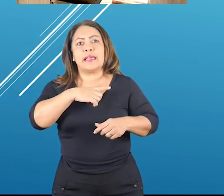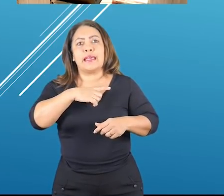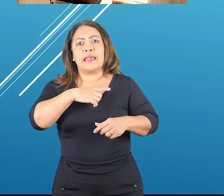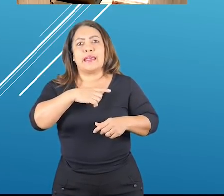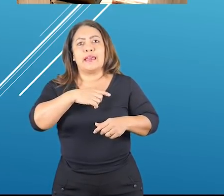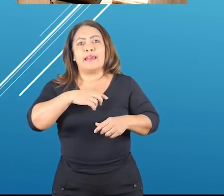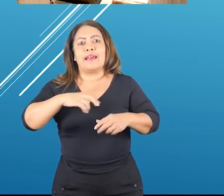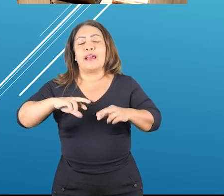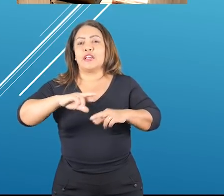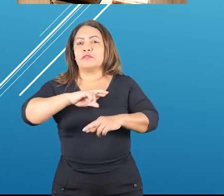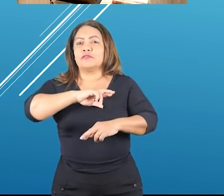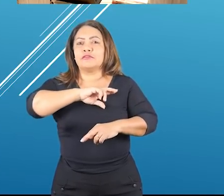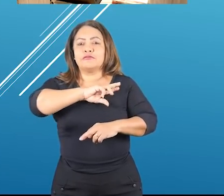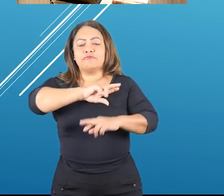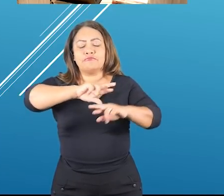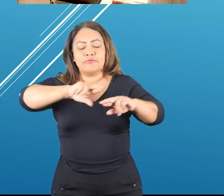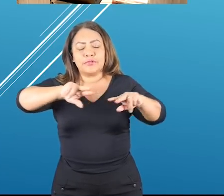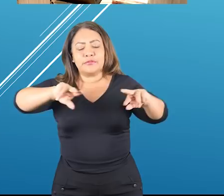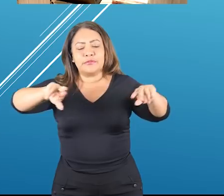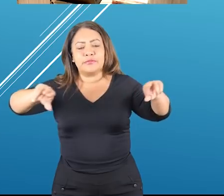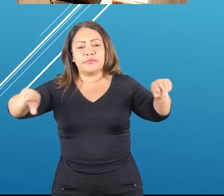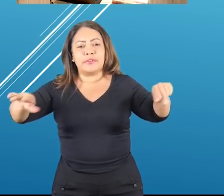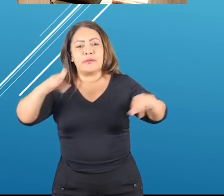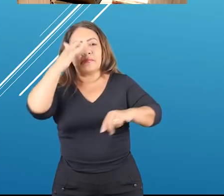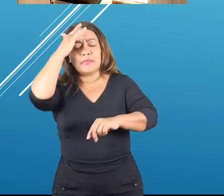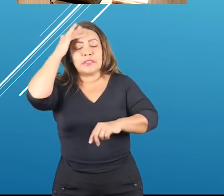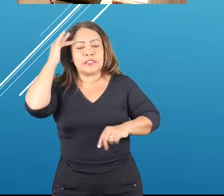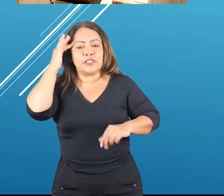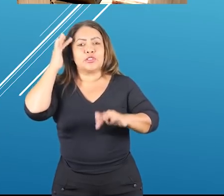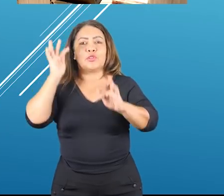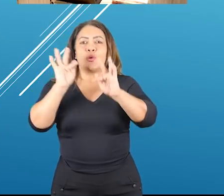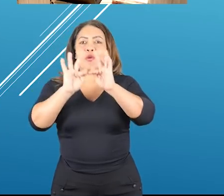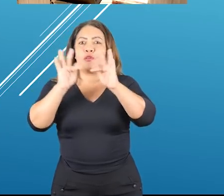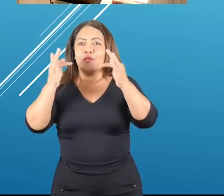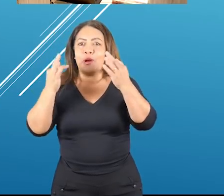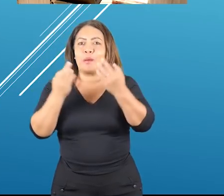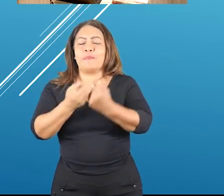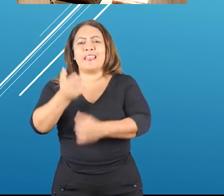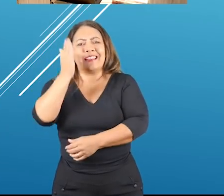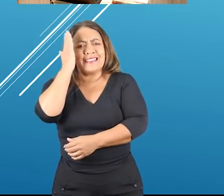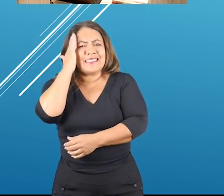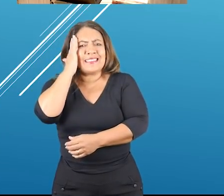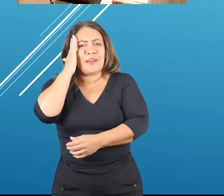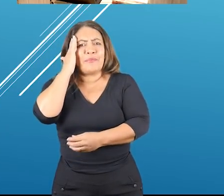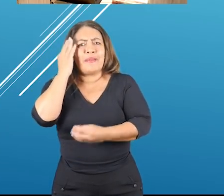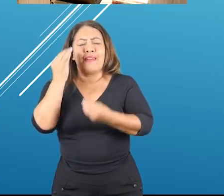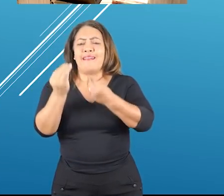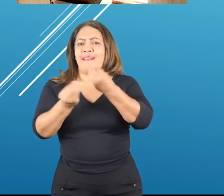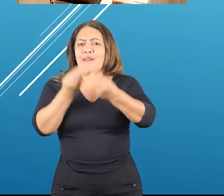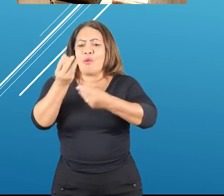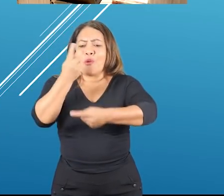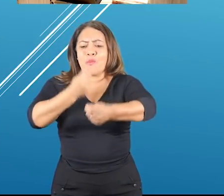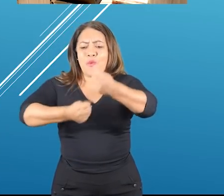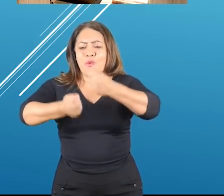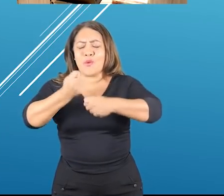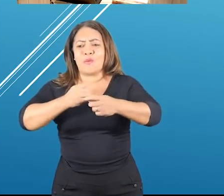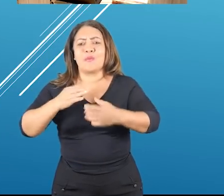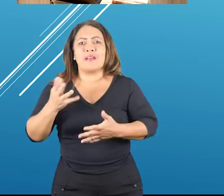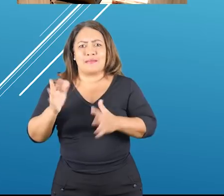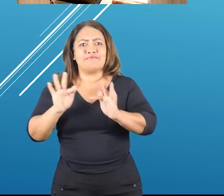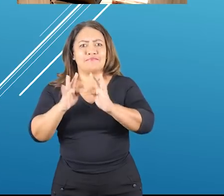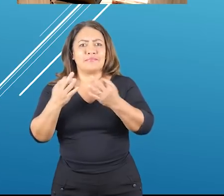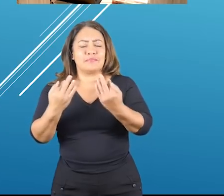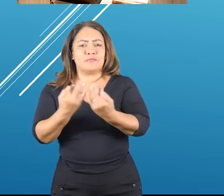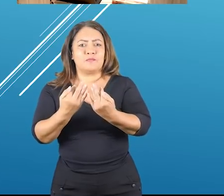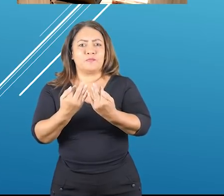diversidade cultural, social e econômica dessas famílias e principalmente garantir